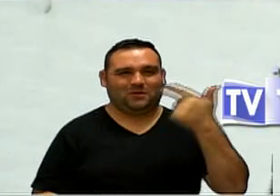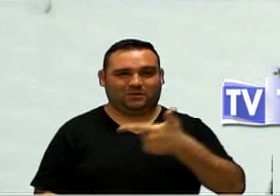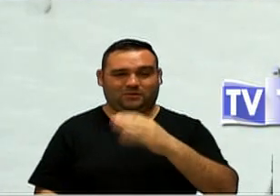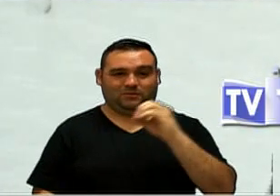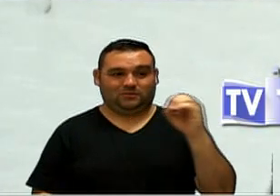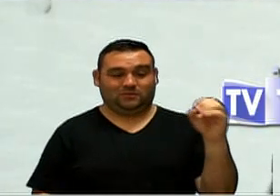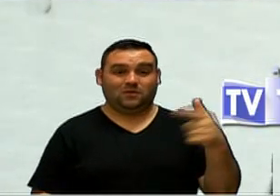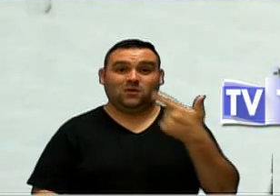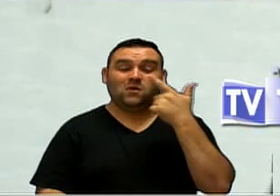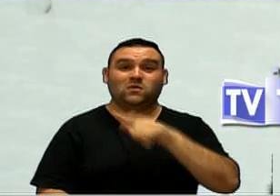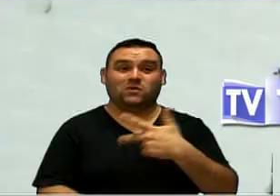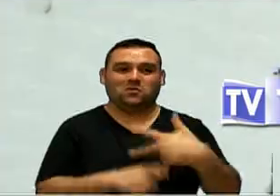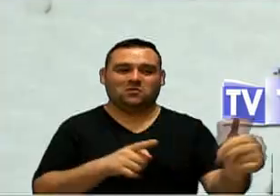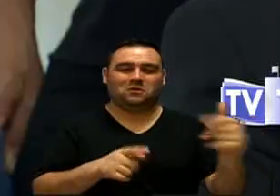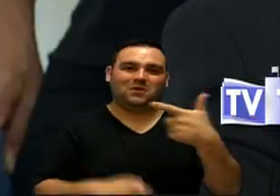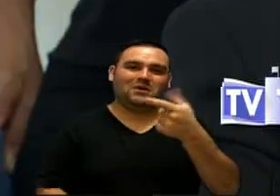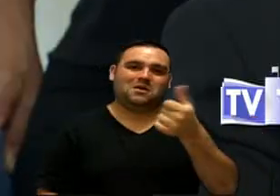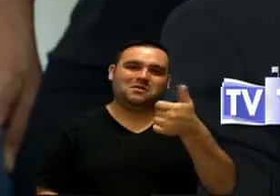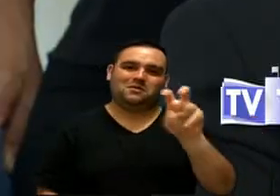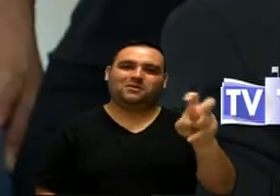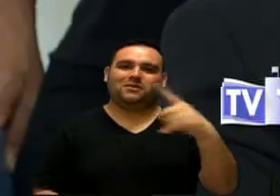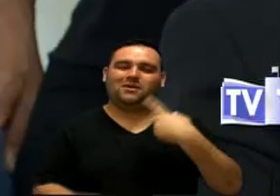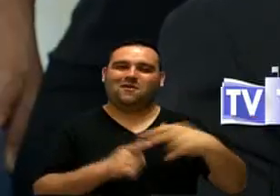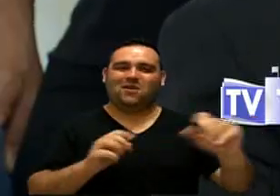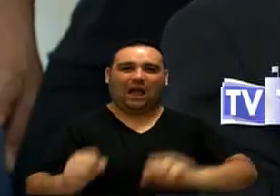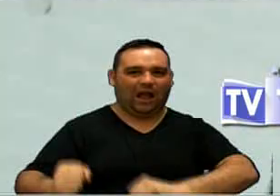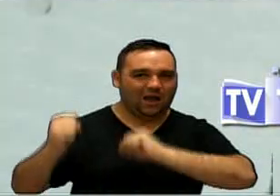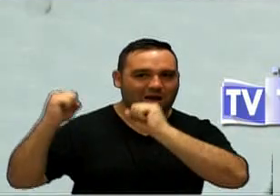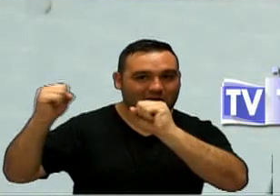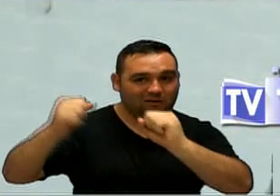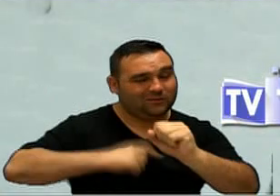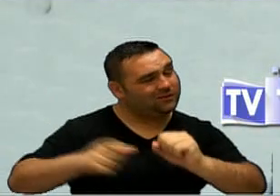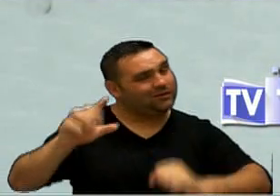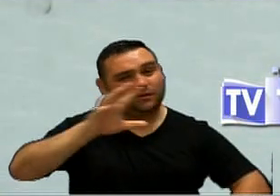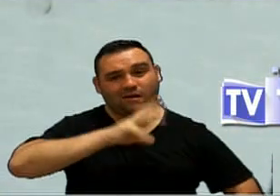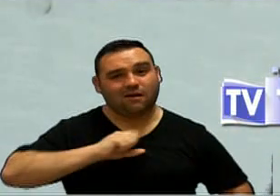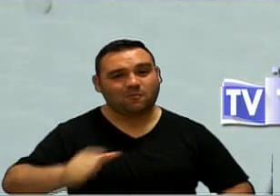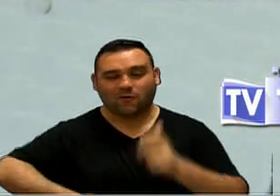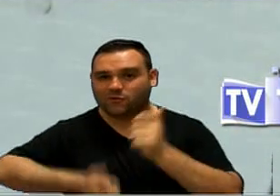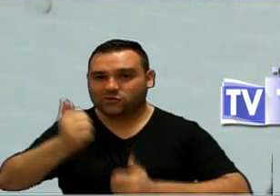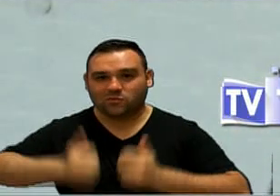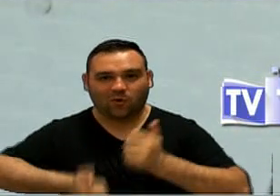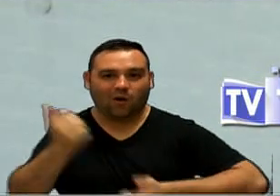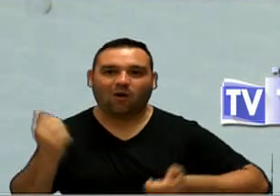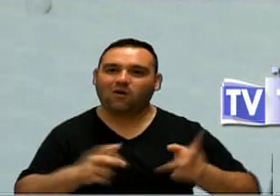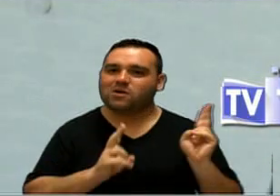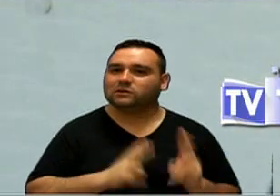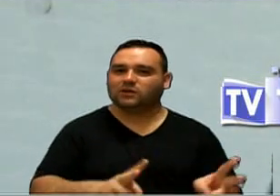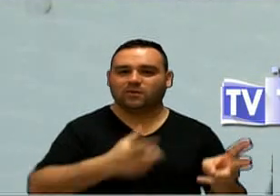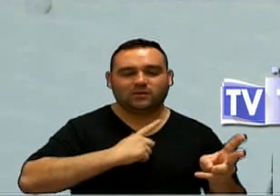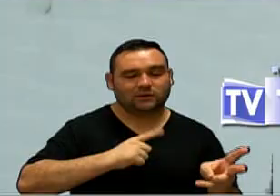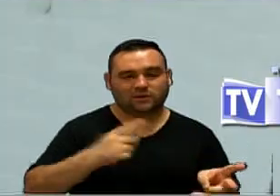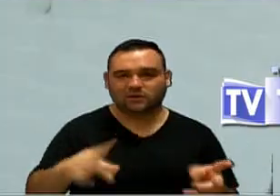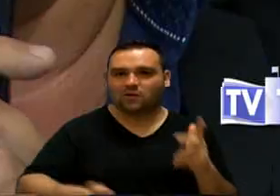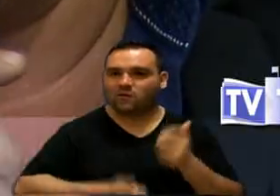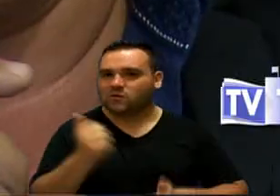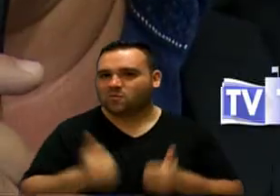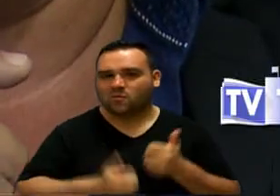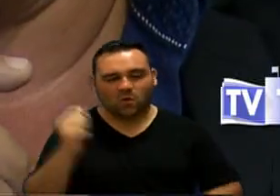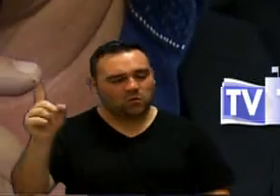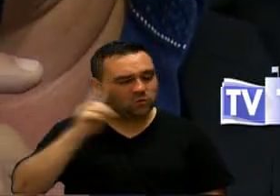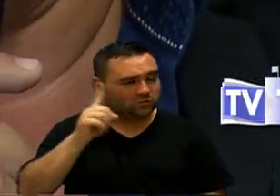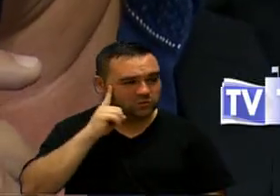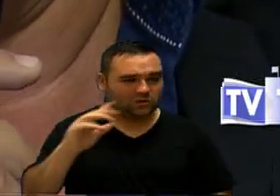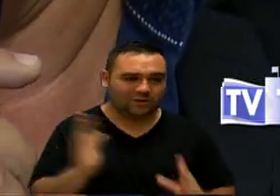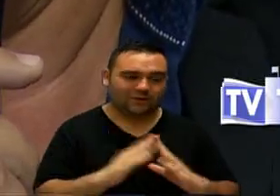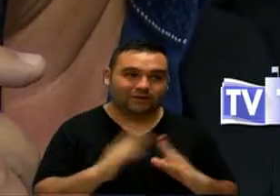2000 e foi campeão do Cruzeiro em 2015. Ele sabe que ele ama futsal, vive a vida inteira dele, é futsal, é todo dia em